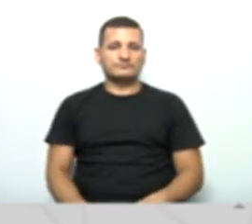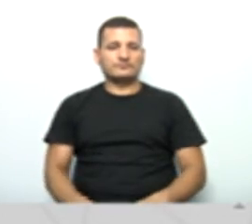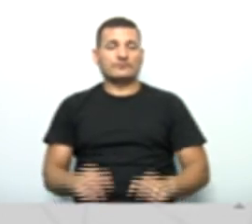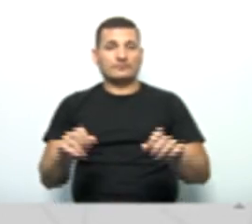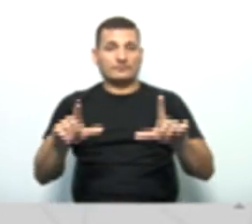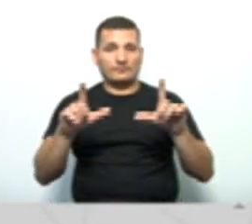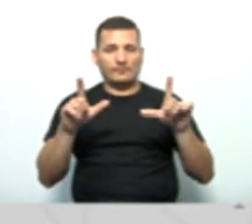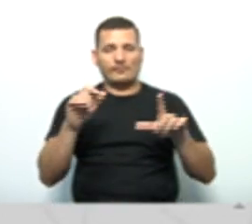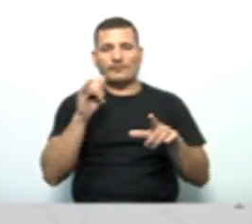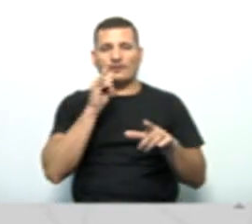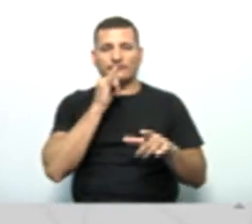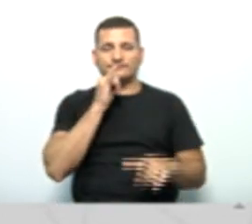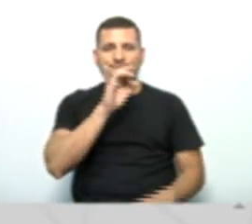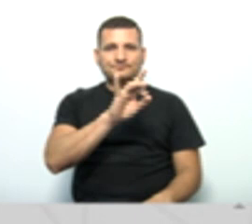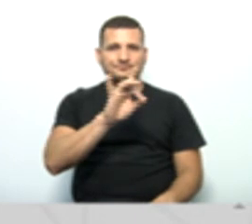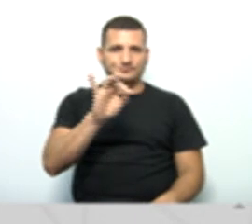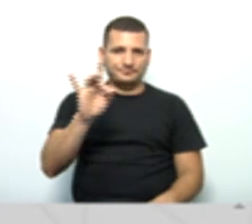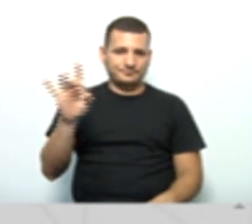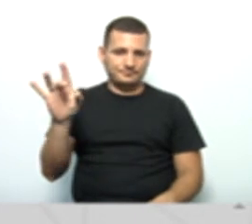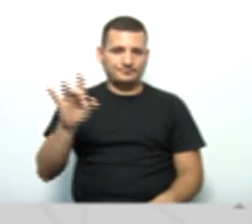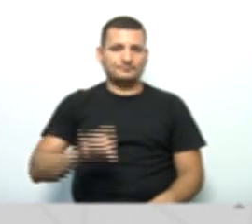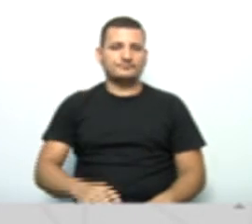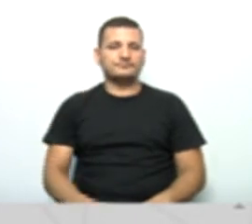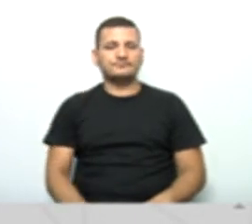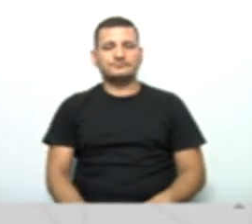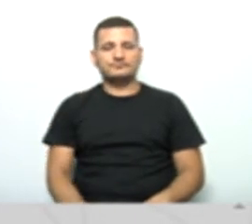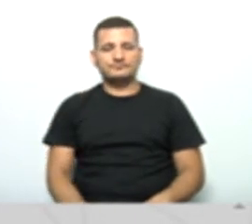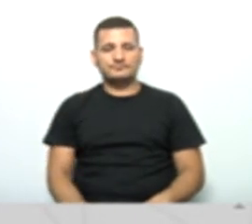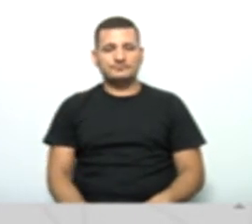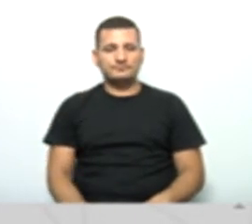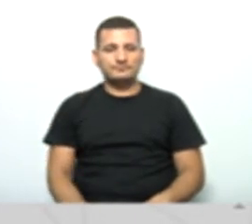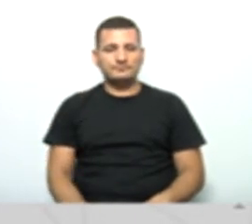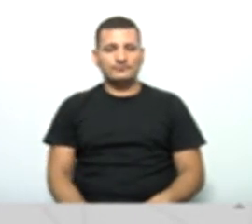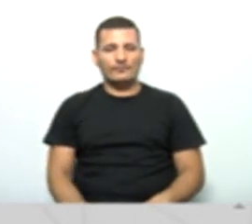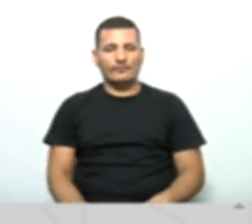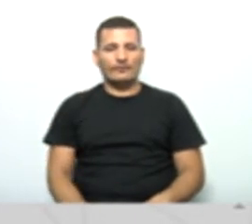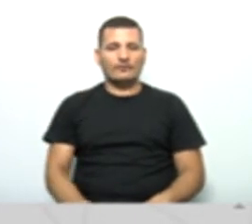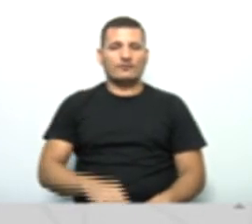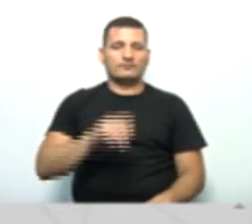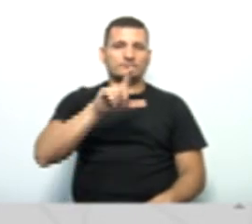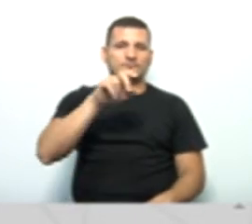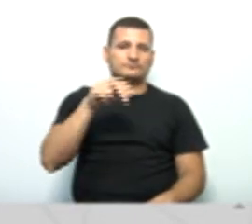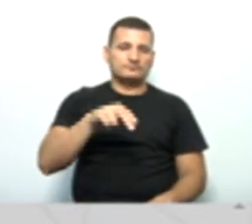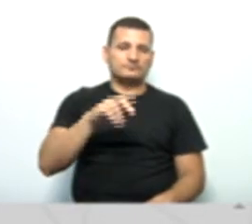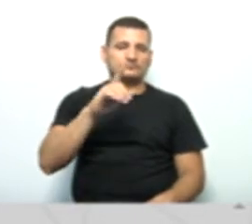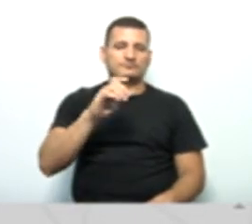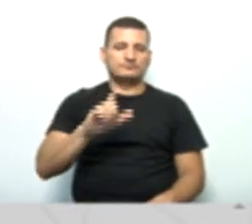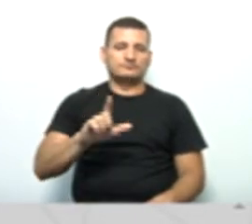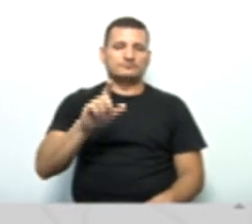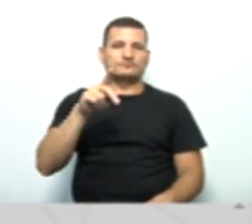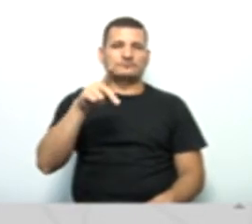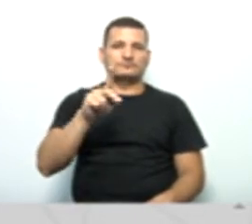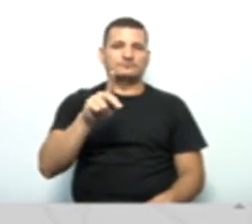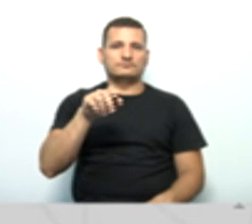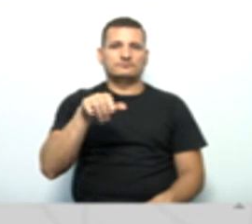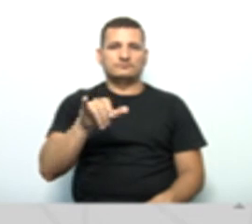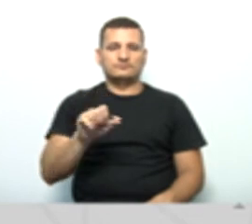um exemplo de cada objeto, len, tel, key, value e